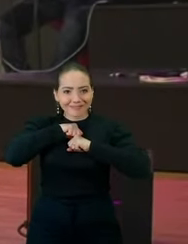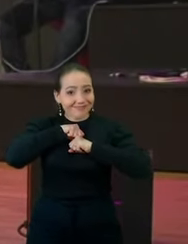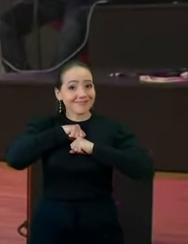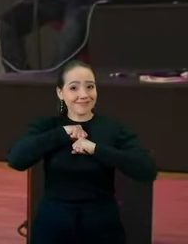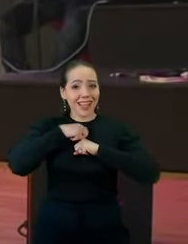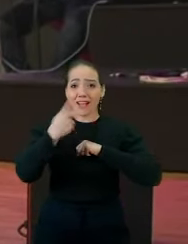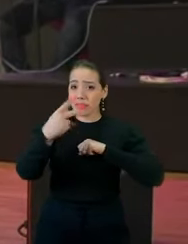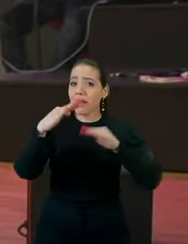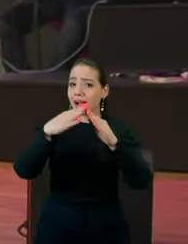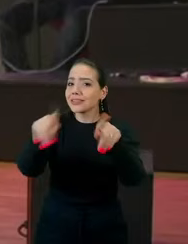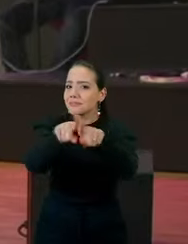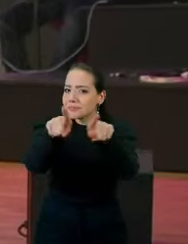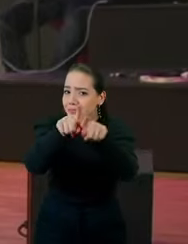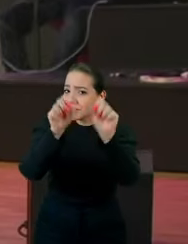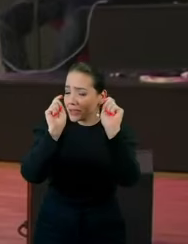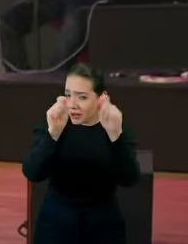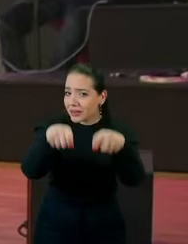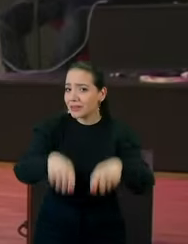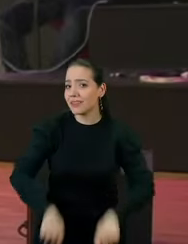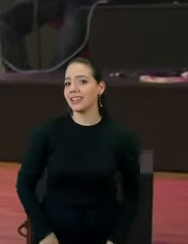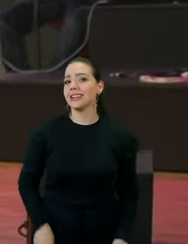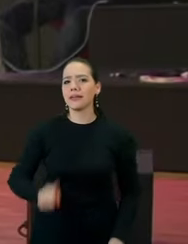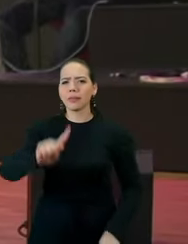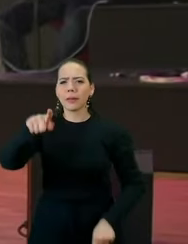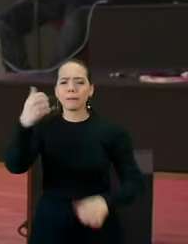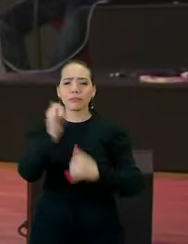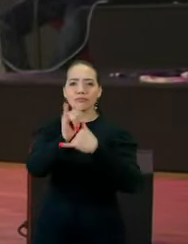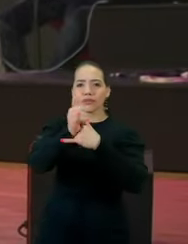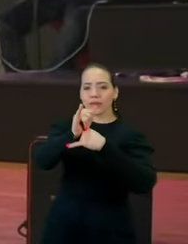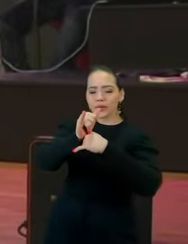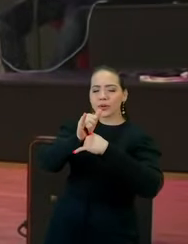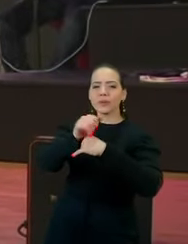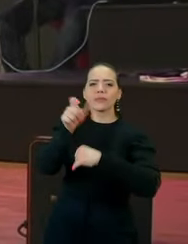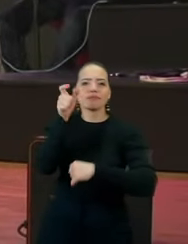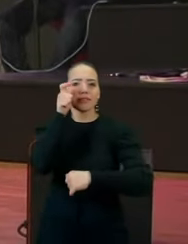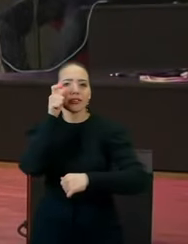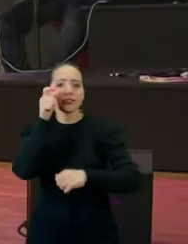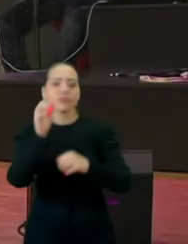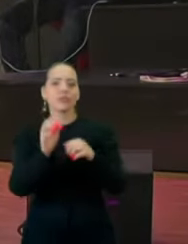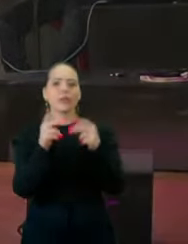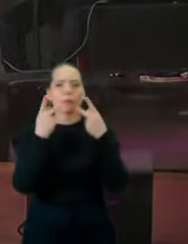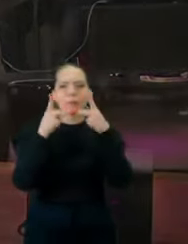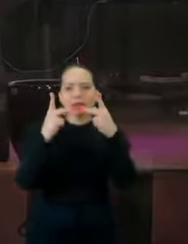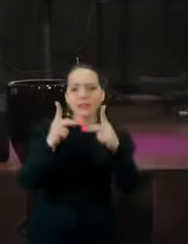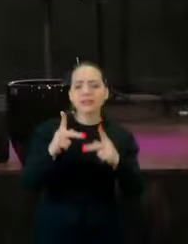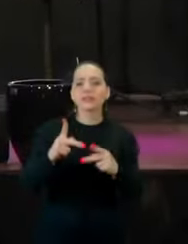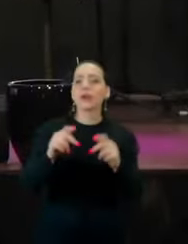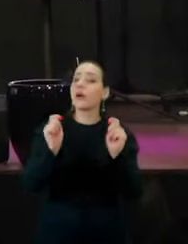vai assistir depois no YouTube essa palavra, você pode ouvir a voz de Deus. Ser amiga de